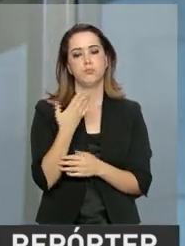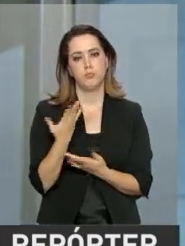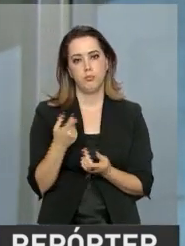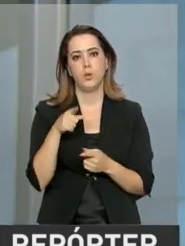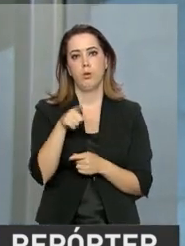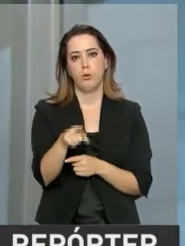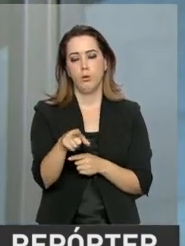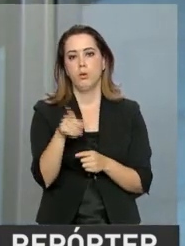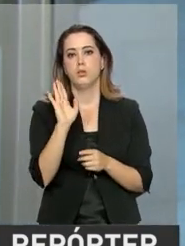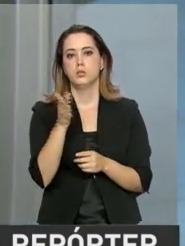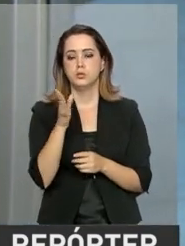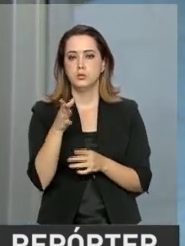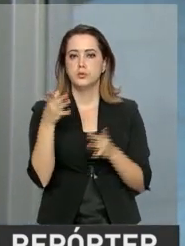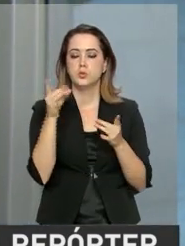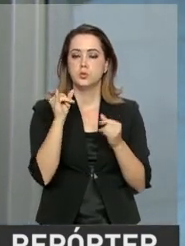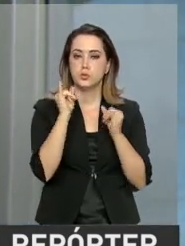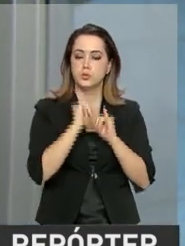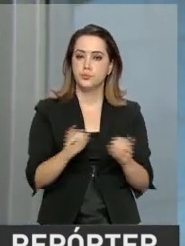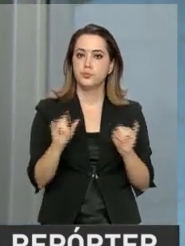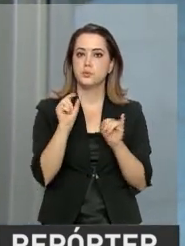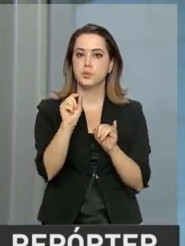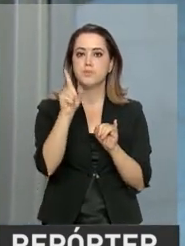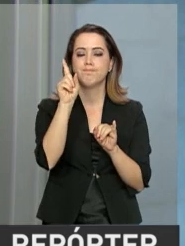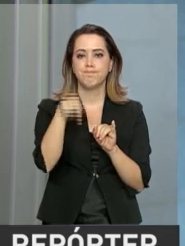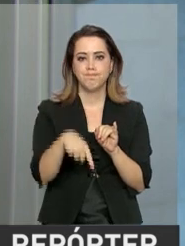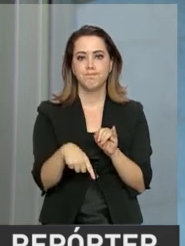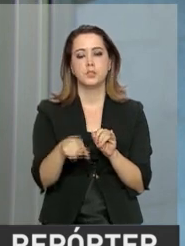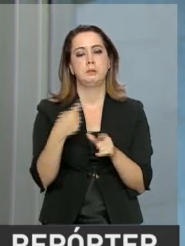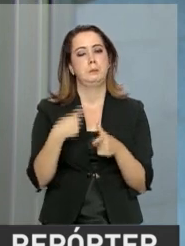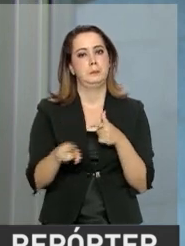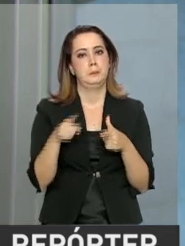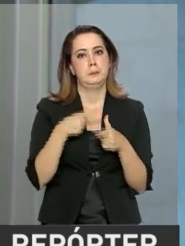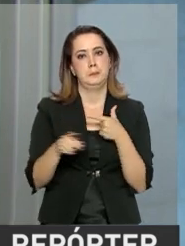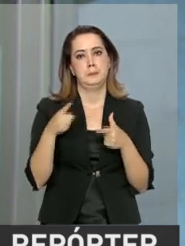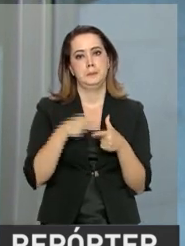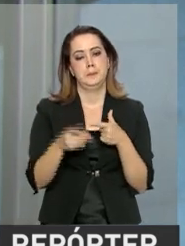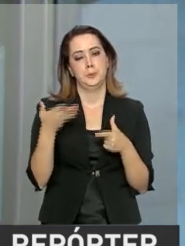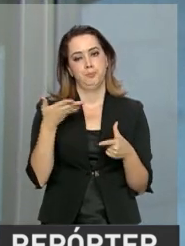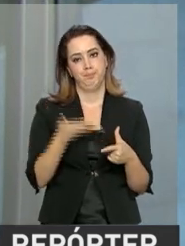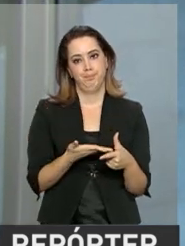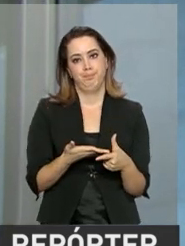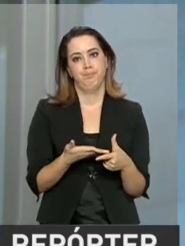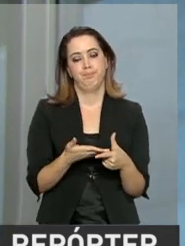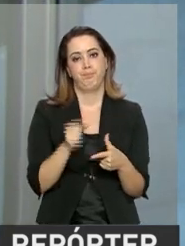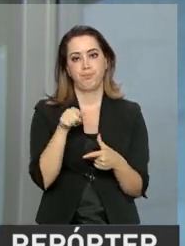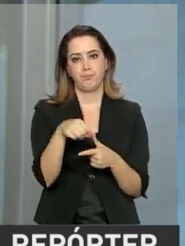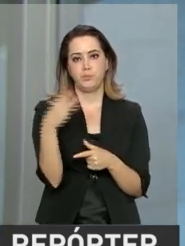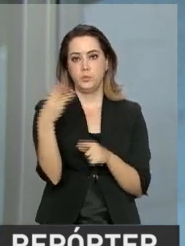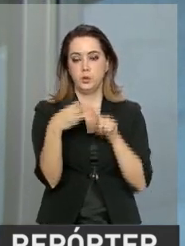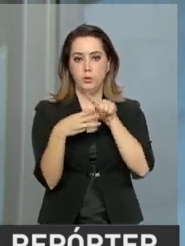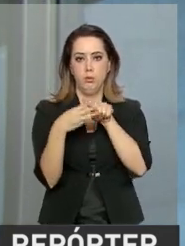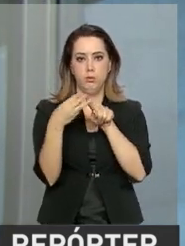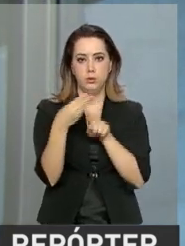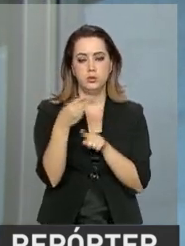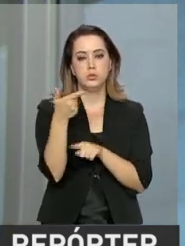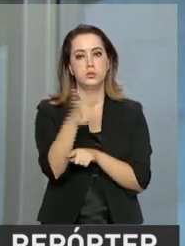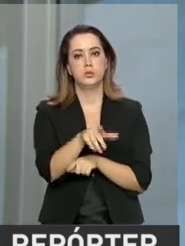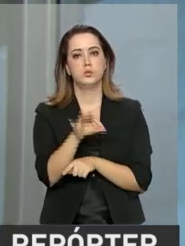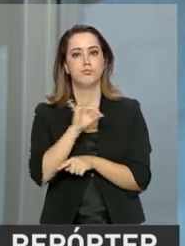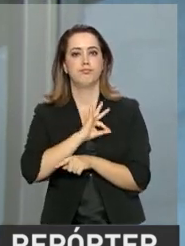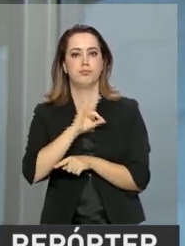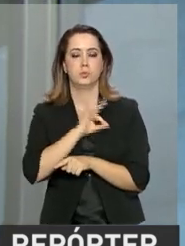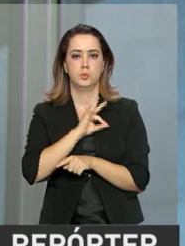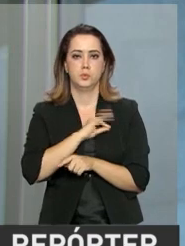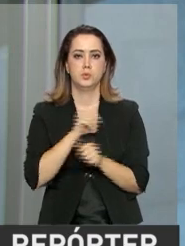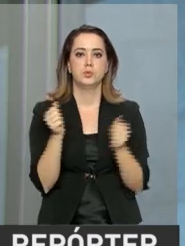informações preliminares o estado de saúde dele é grave outros três policiais estavam no automóvel mas os ferimentos não